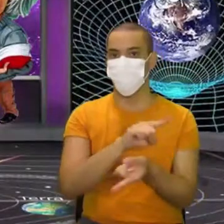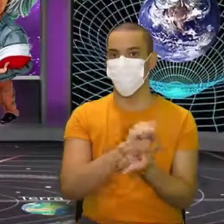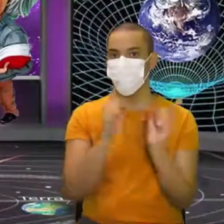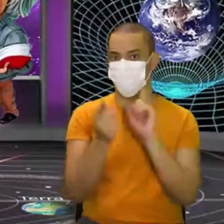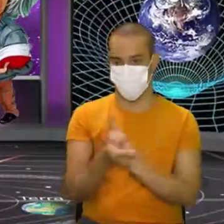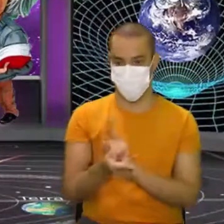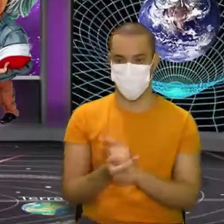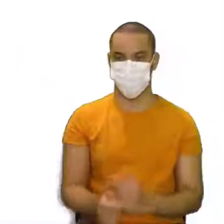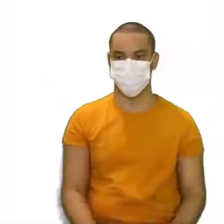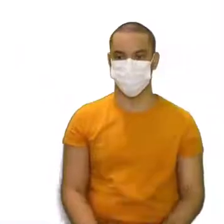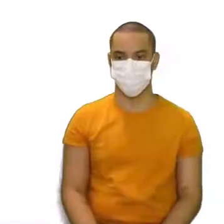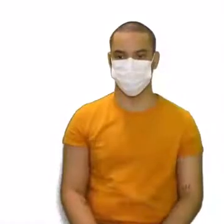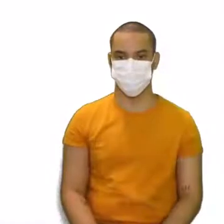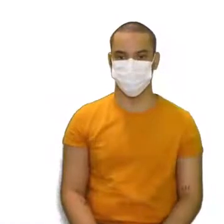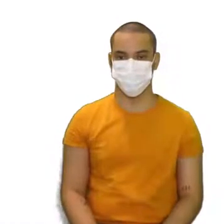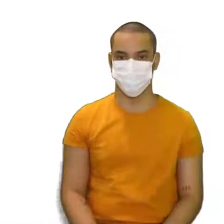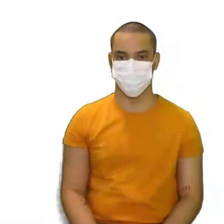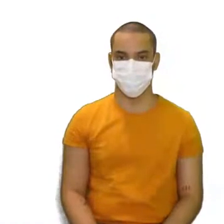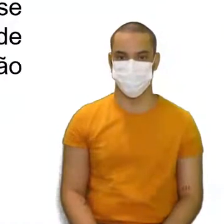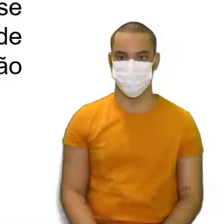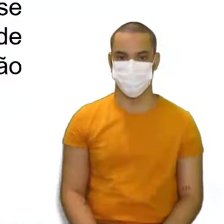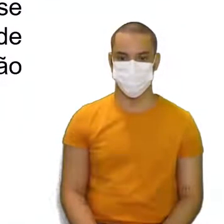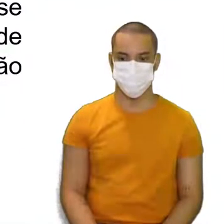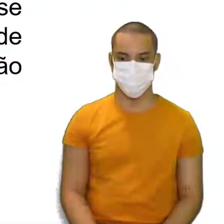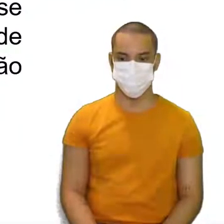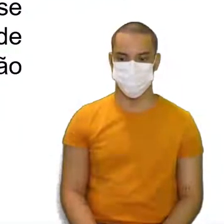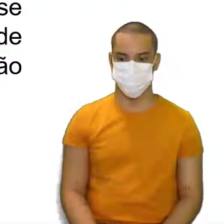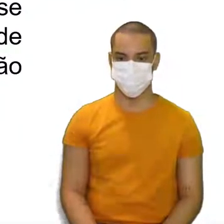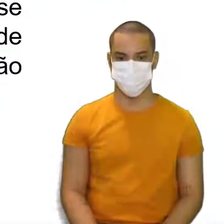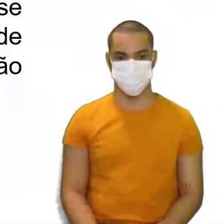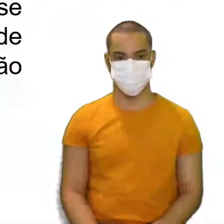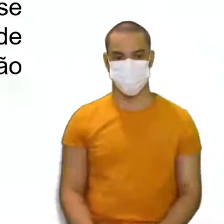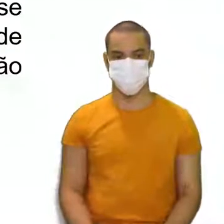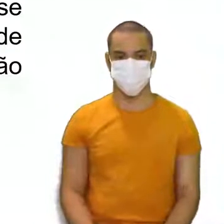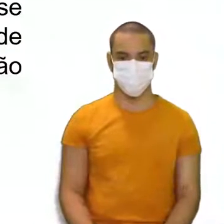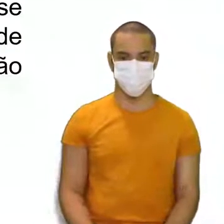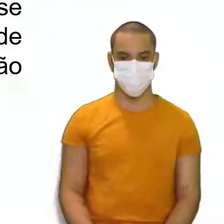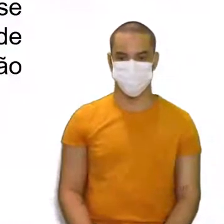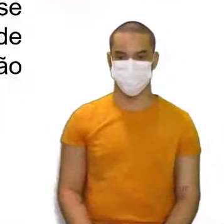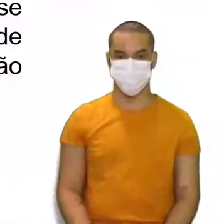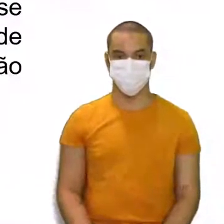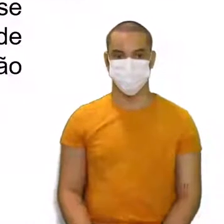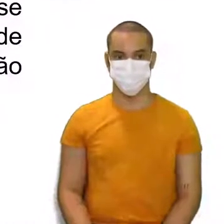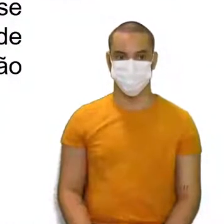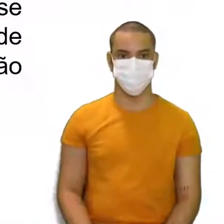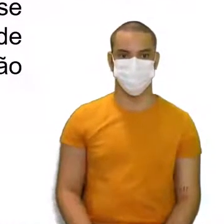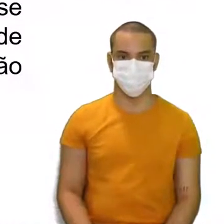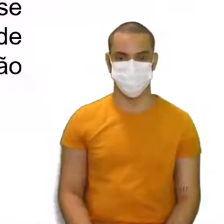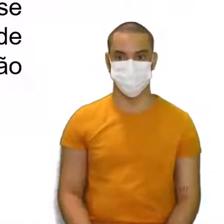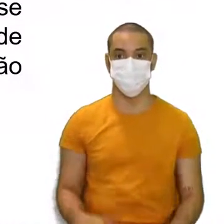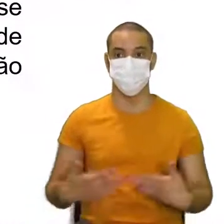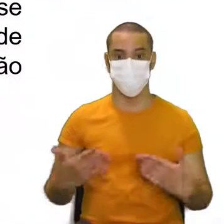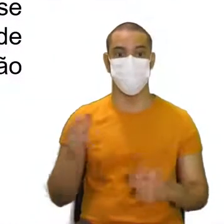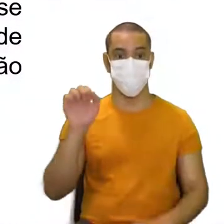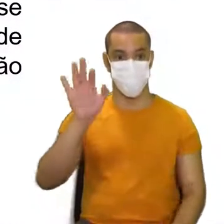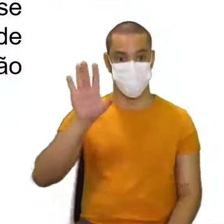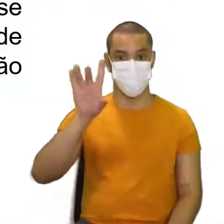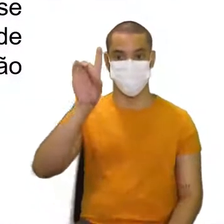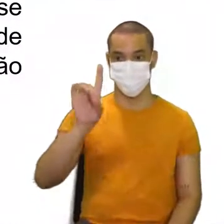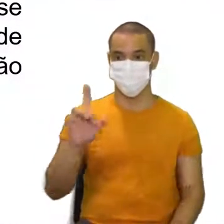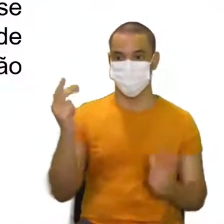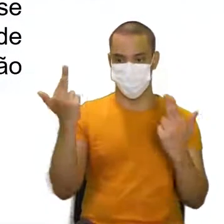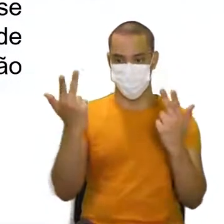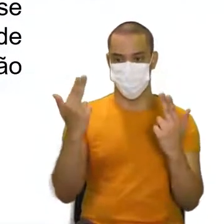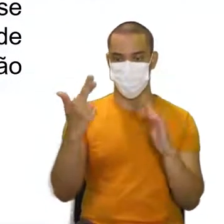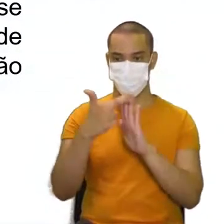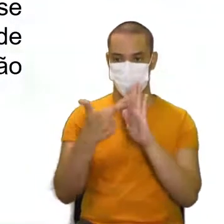contrário vamos lá continuando tá bom qual a mão direita como na Regra número